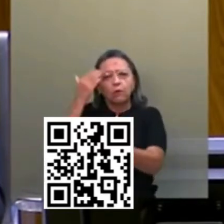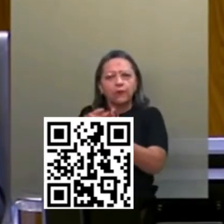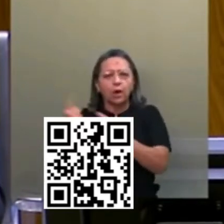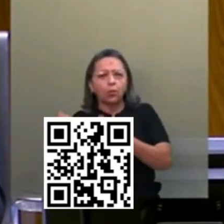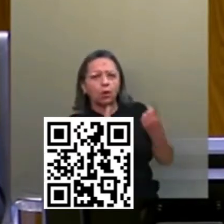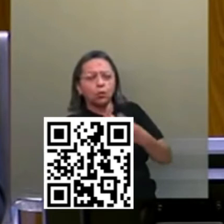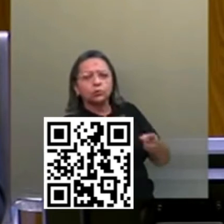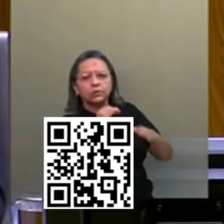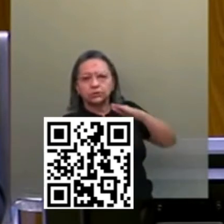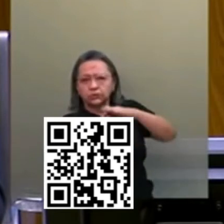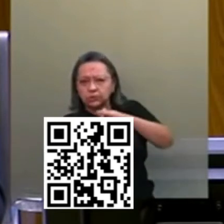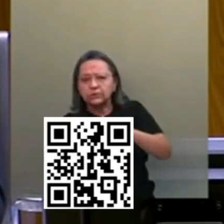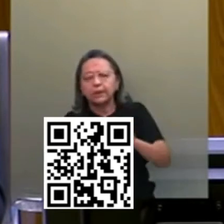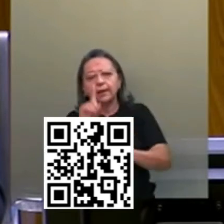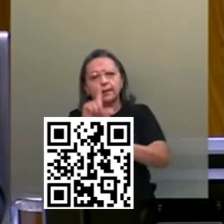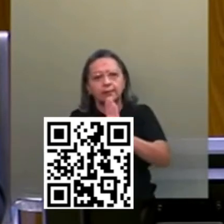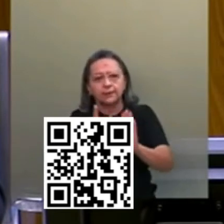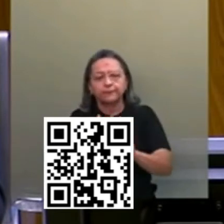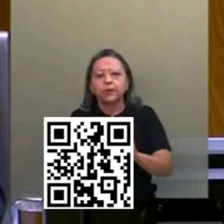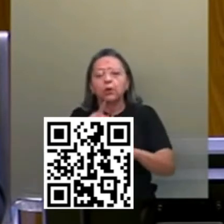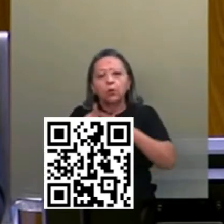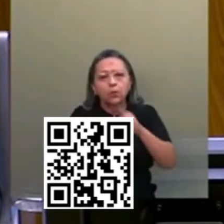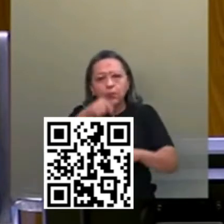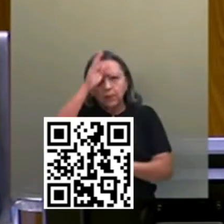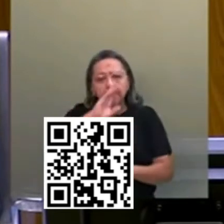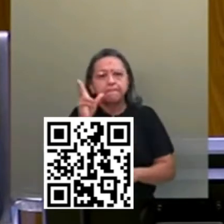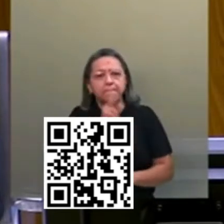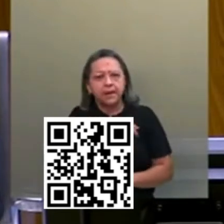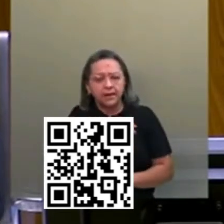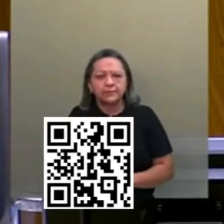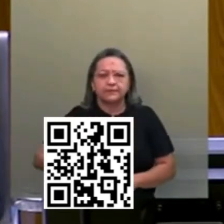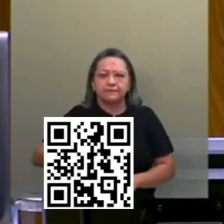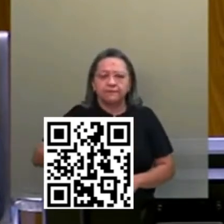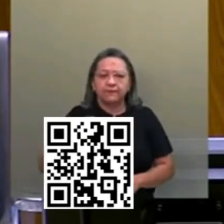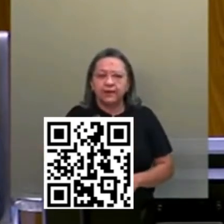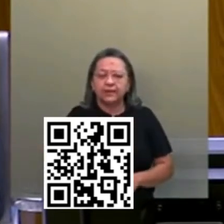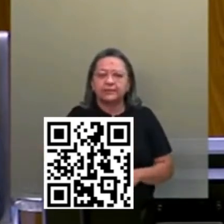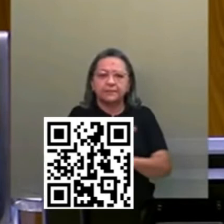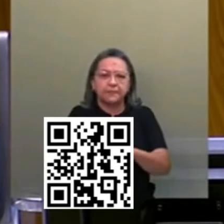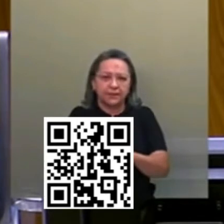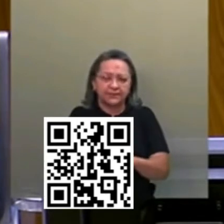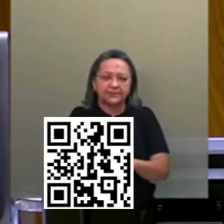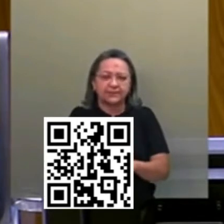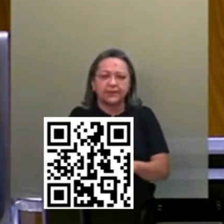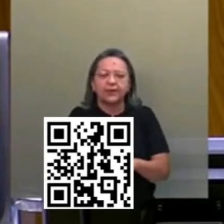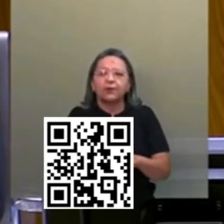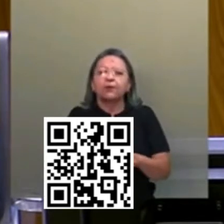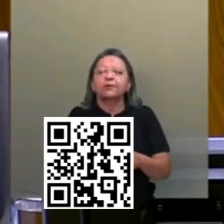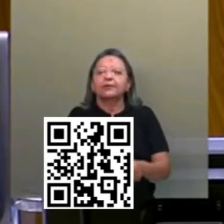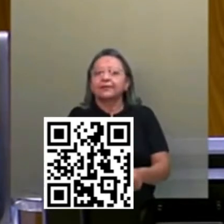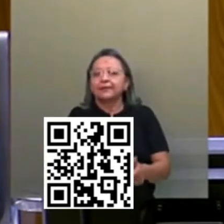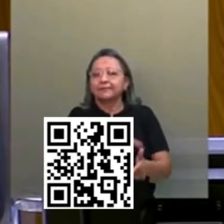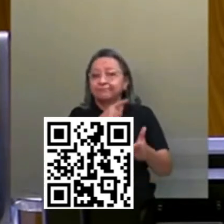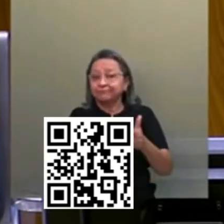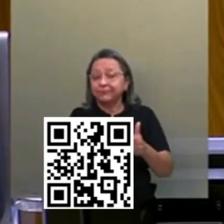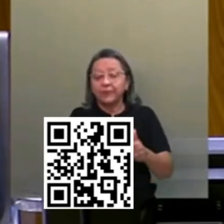nas instituições e na legislação. E o povo brasileiro merece viver neste grande país. Como ressaltado pelo senhor